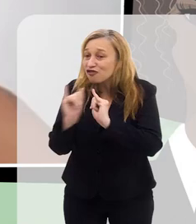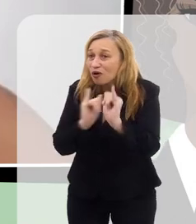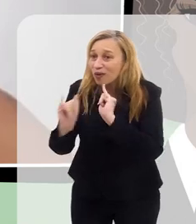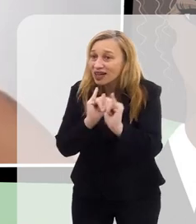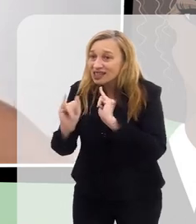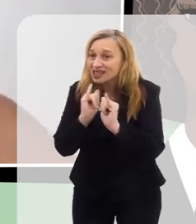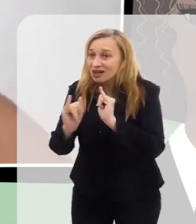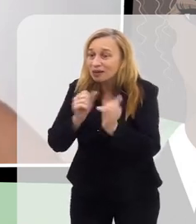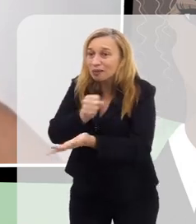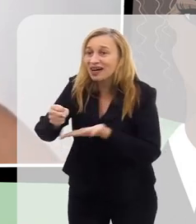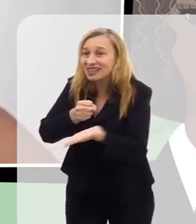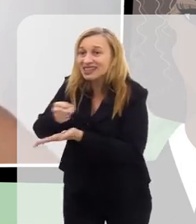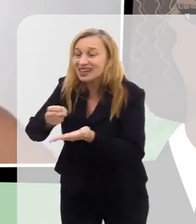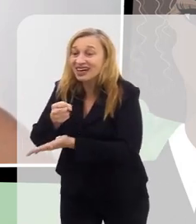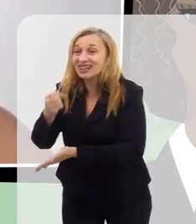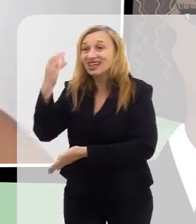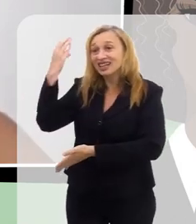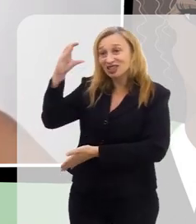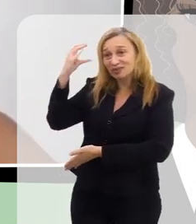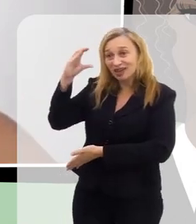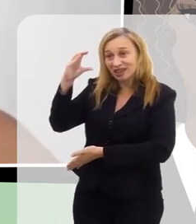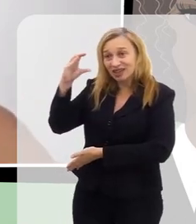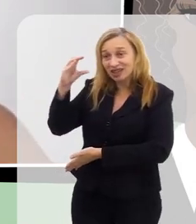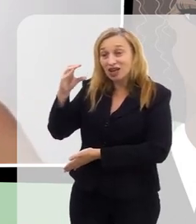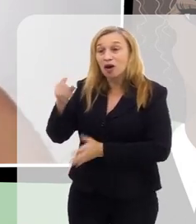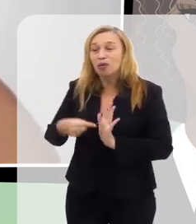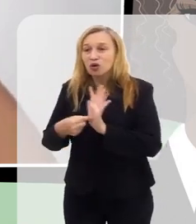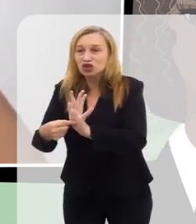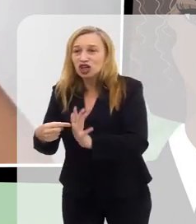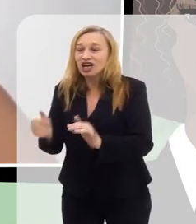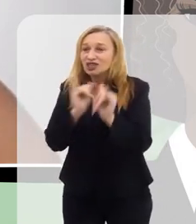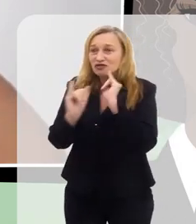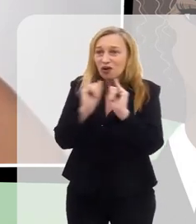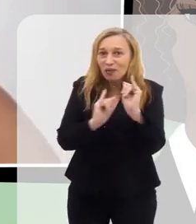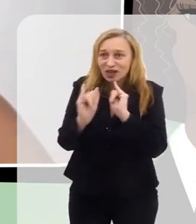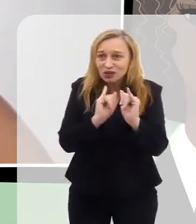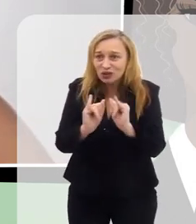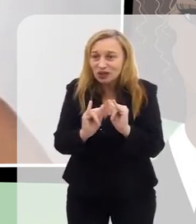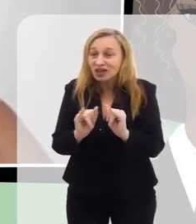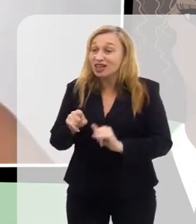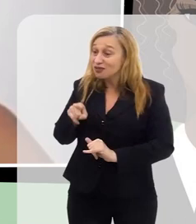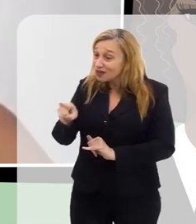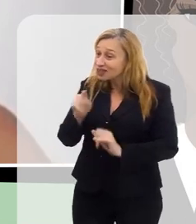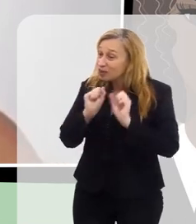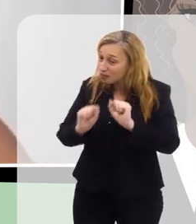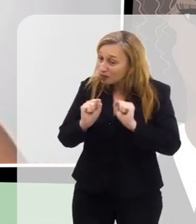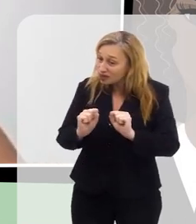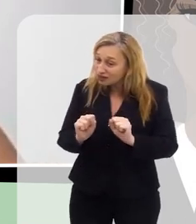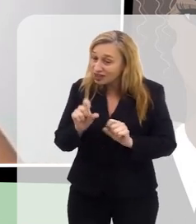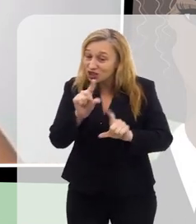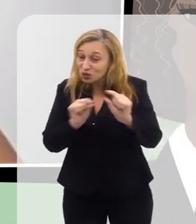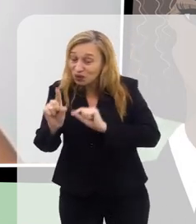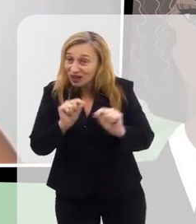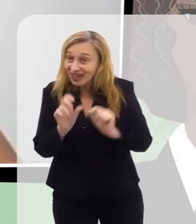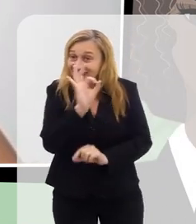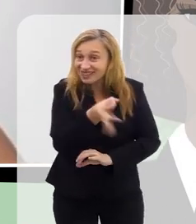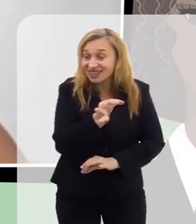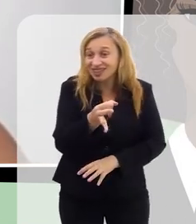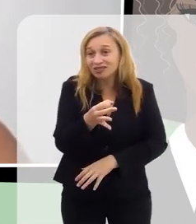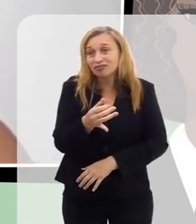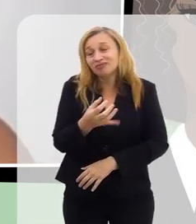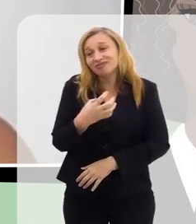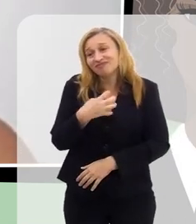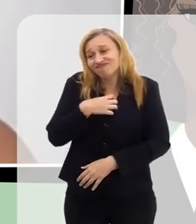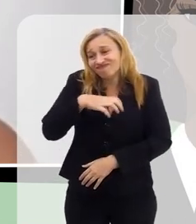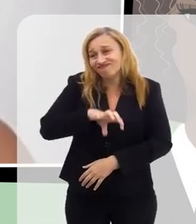te passar a informação baseada em evidência científica, né? Te mostrar aqui os números, os dados, para que você possa fazer as suas escolhas.